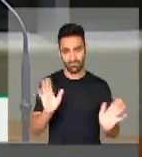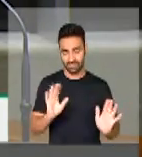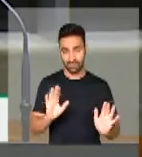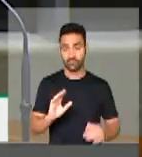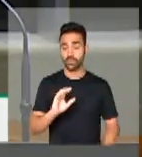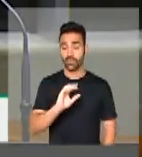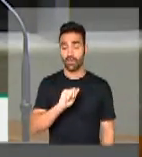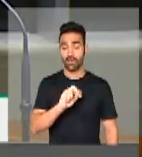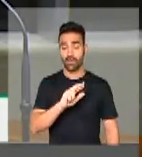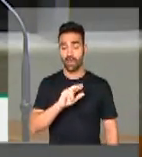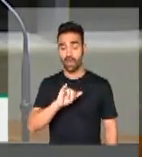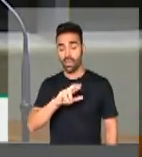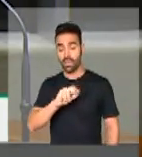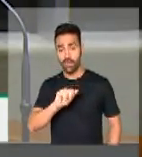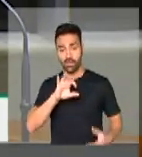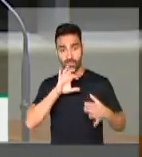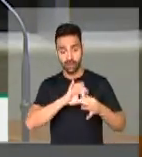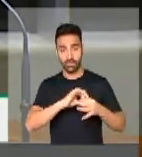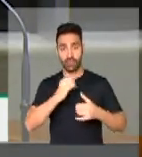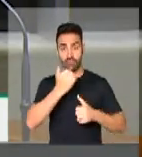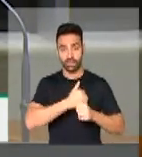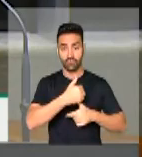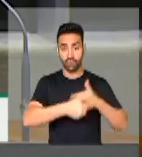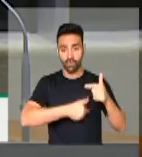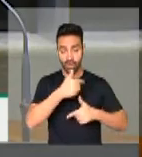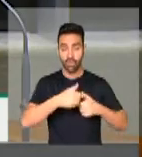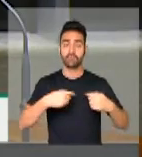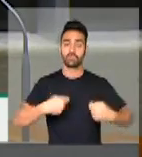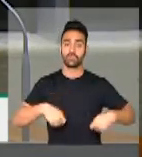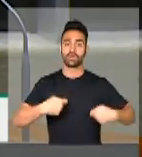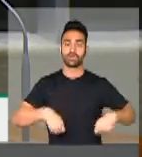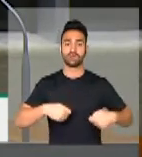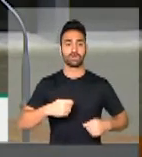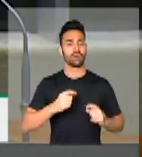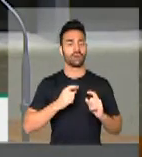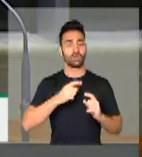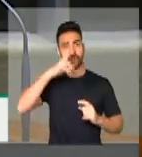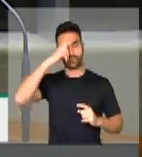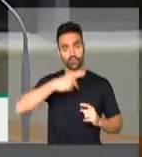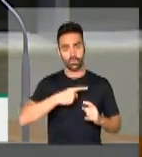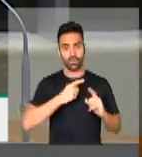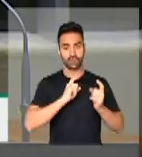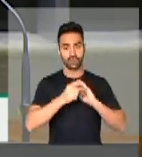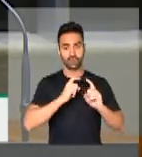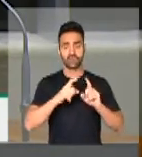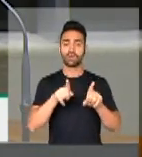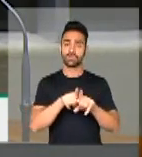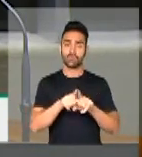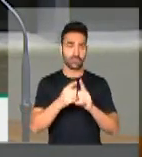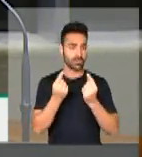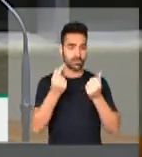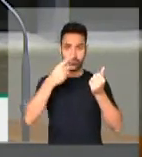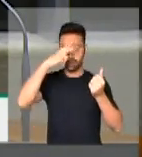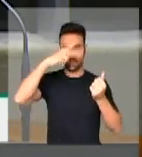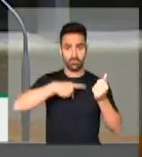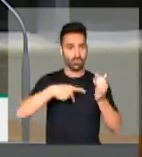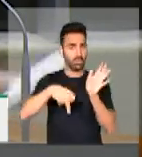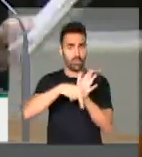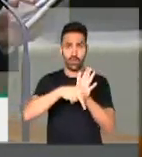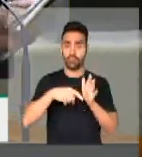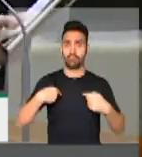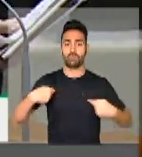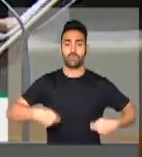Estado pressupõe autonomia administrativa e financeira.